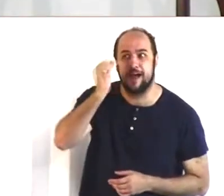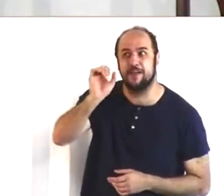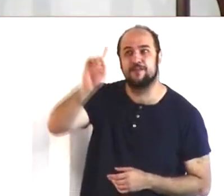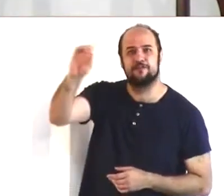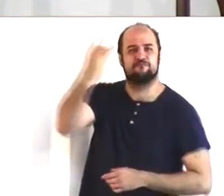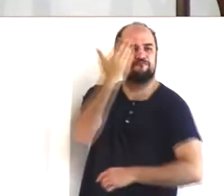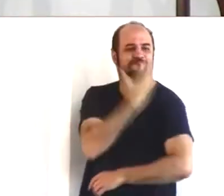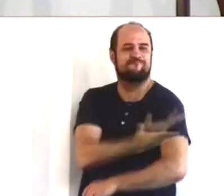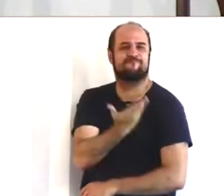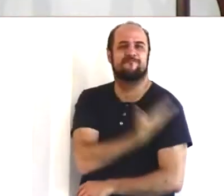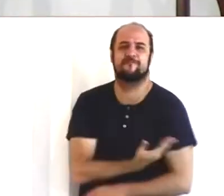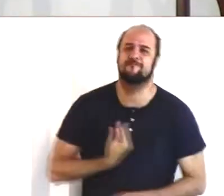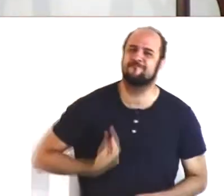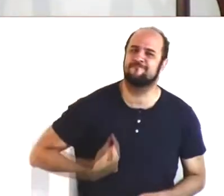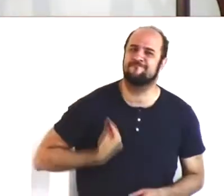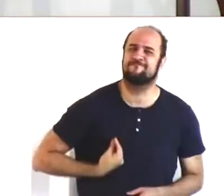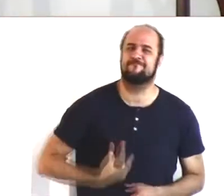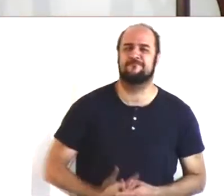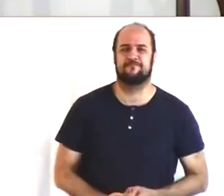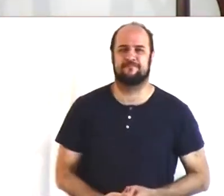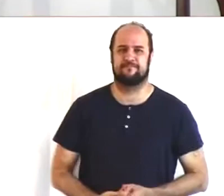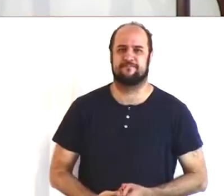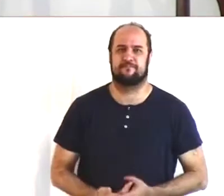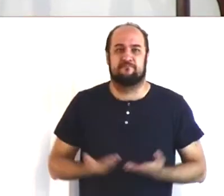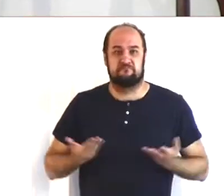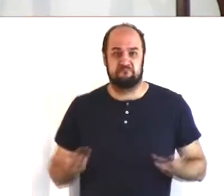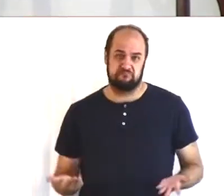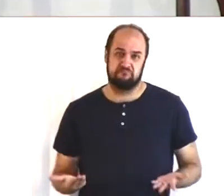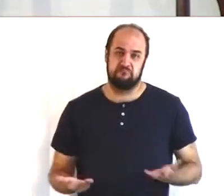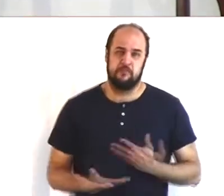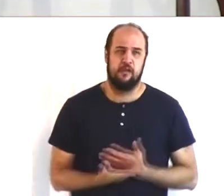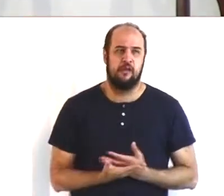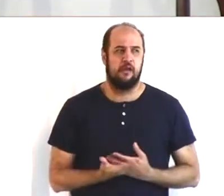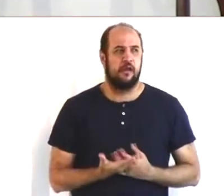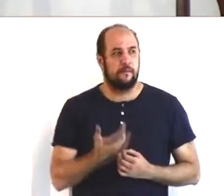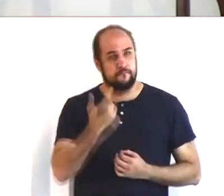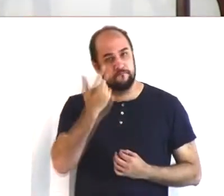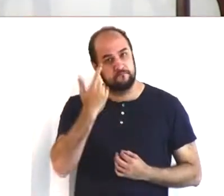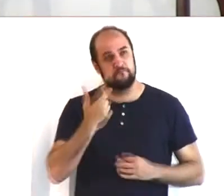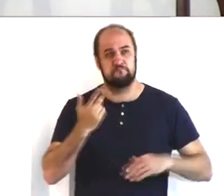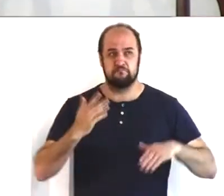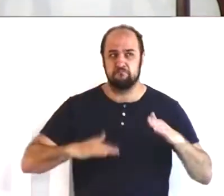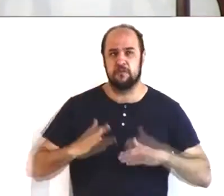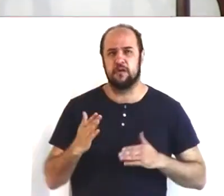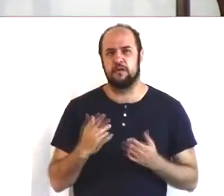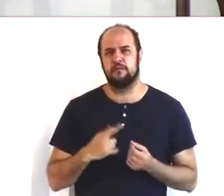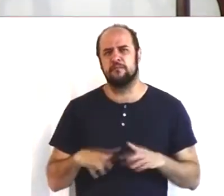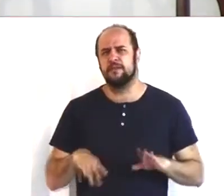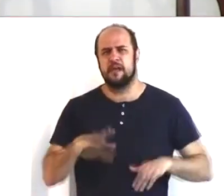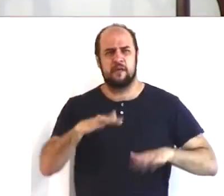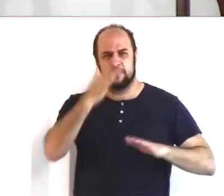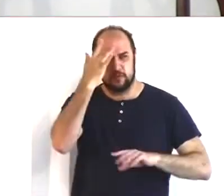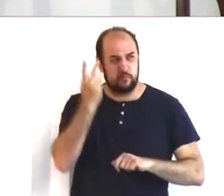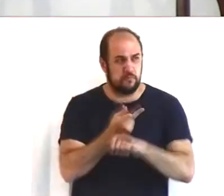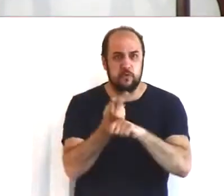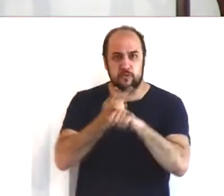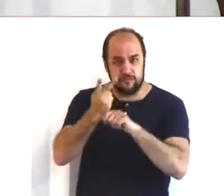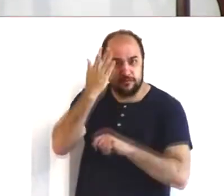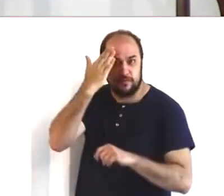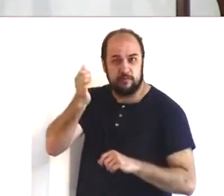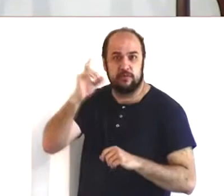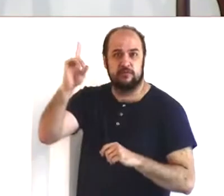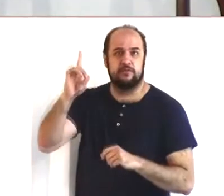é prática de vida. E isso parece ser uma proposta razoável. Mas como é que a gente busca a sabedoria de